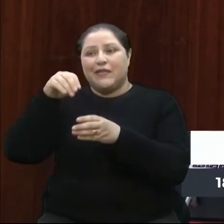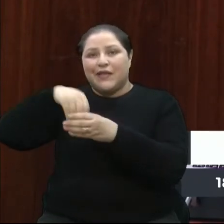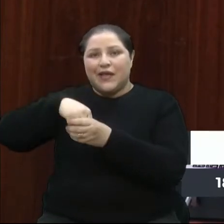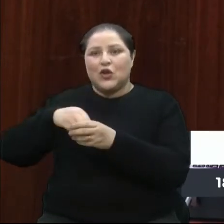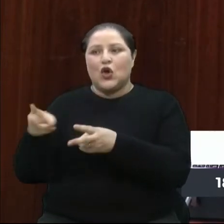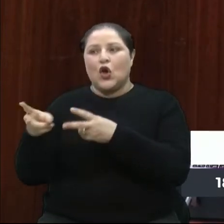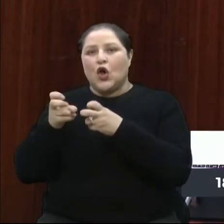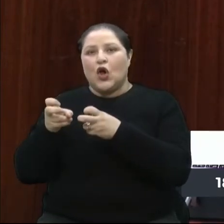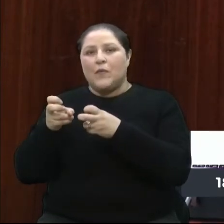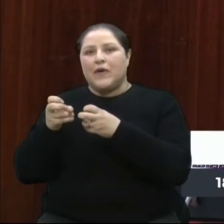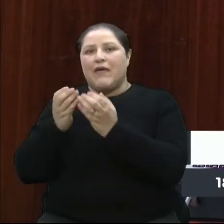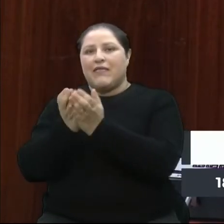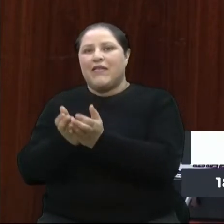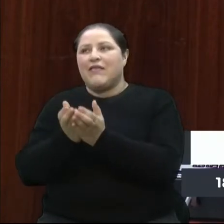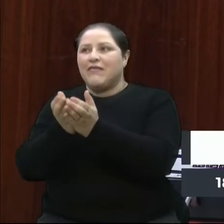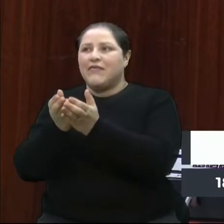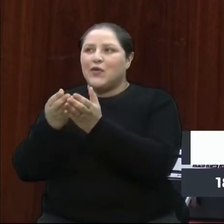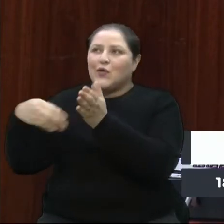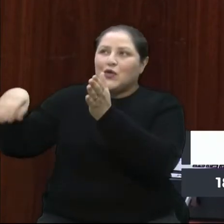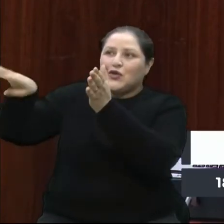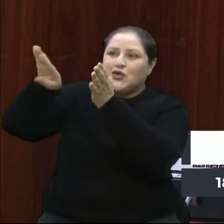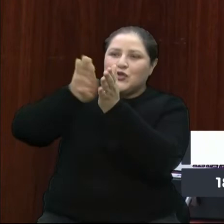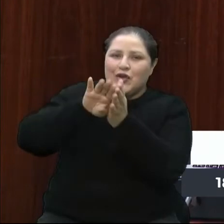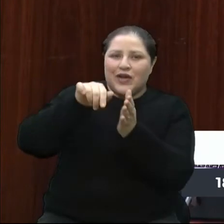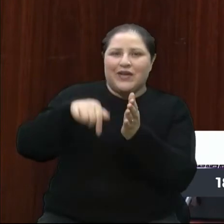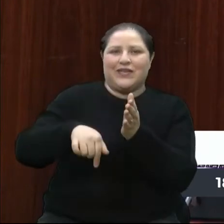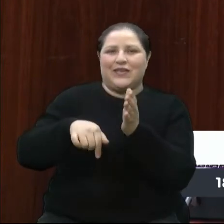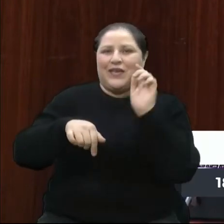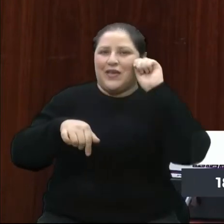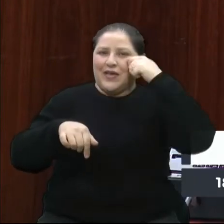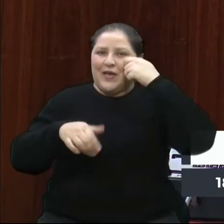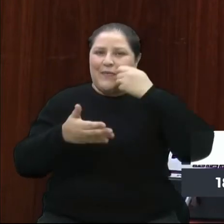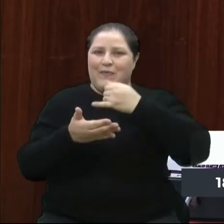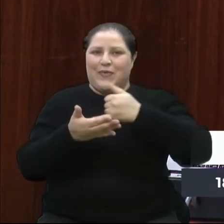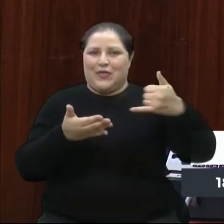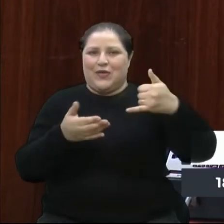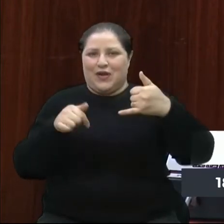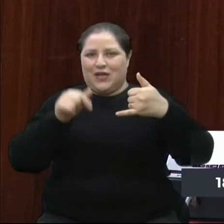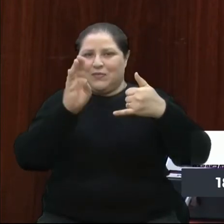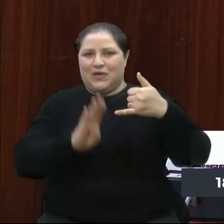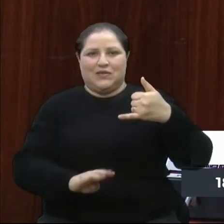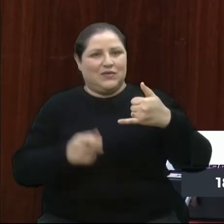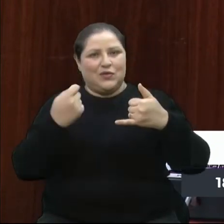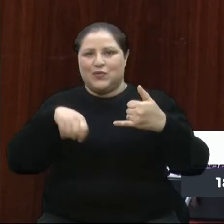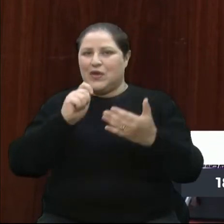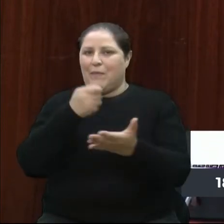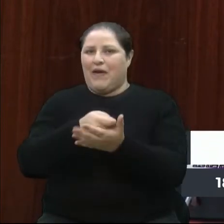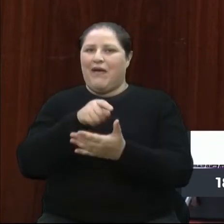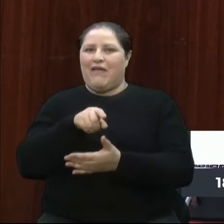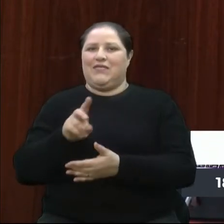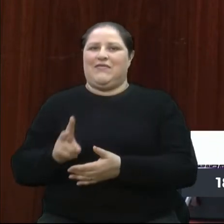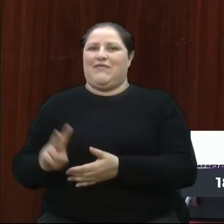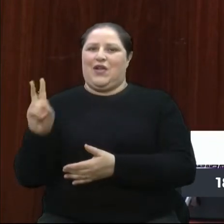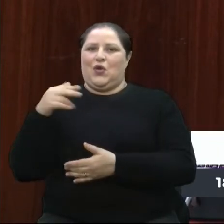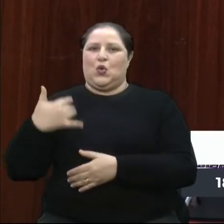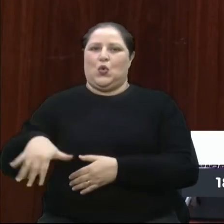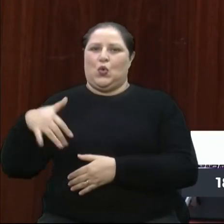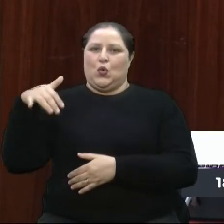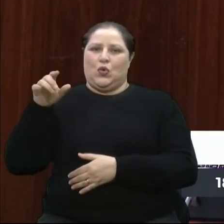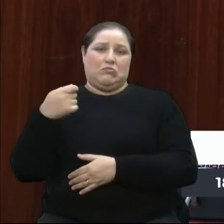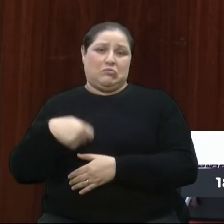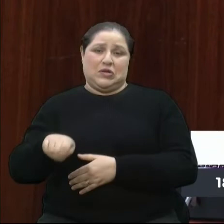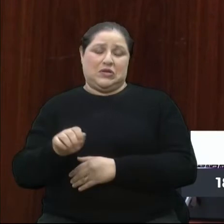outros países no petróleo aqui do Brasil, que não precisa pagar esse valor. Então, na